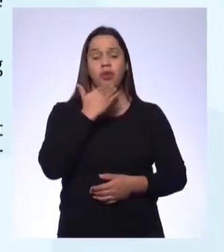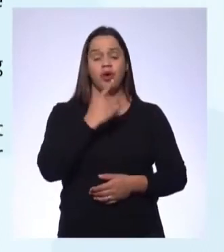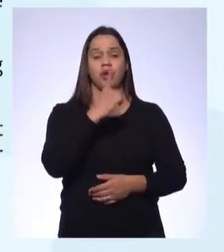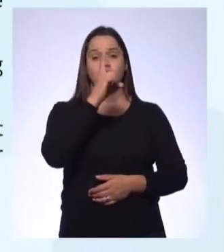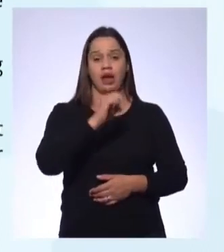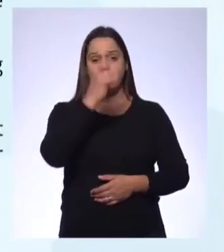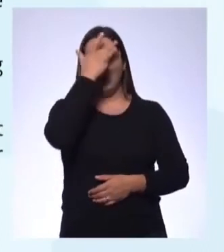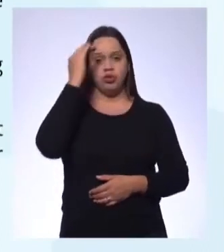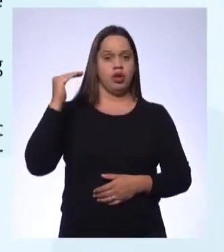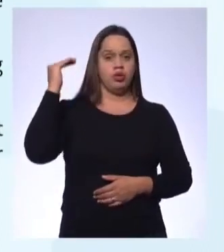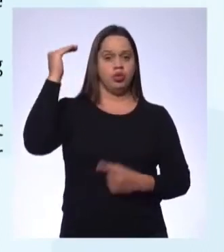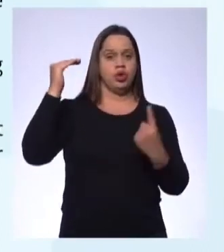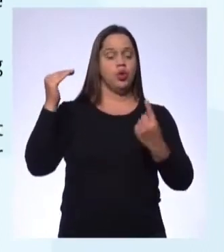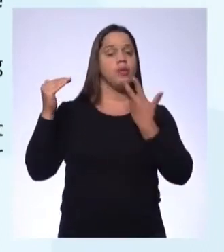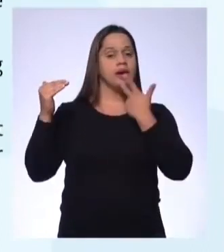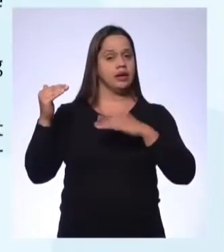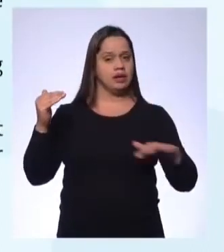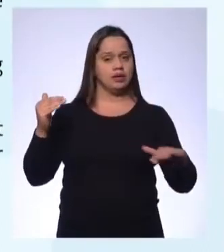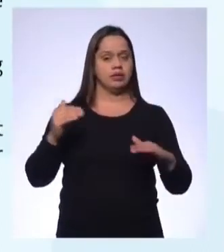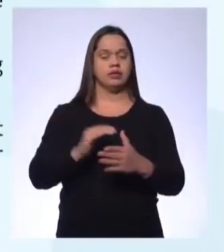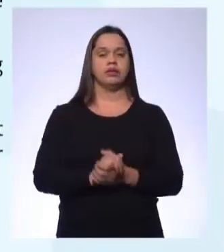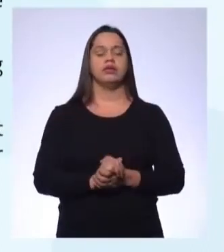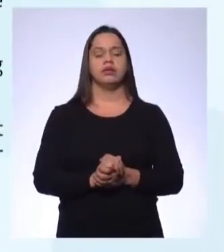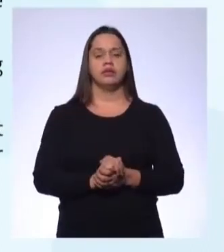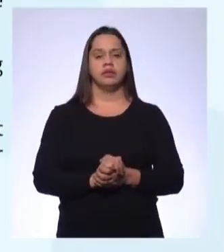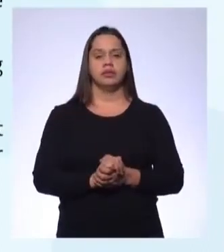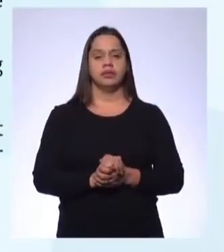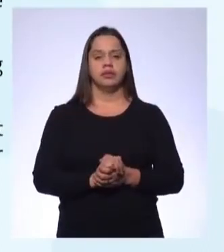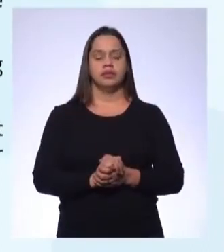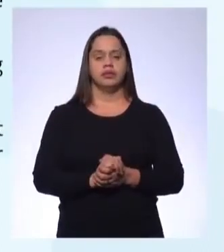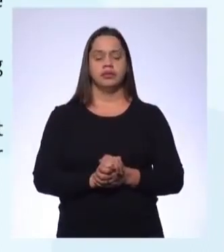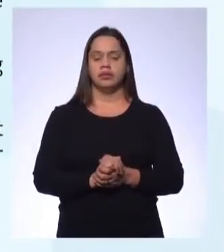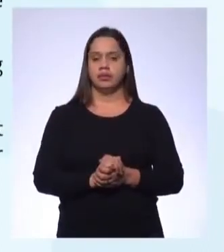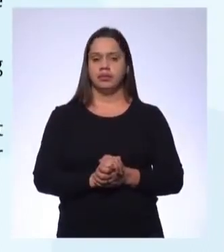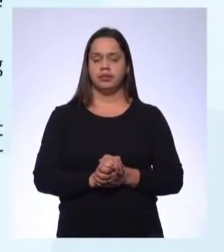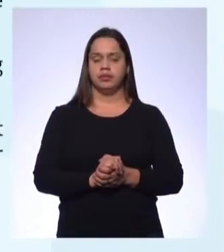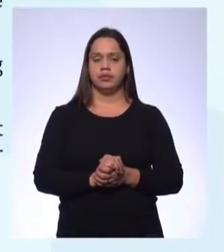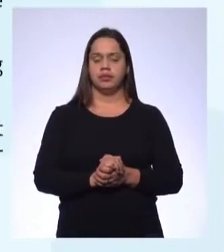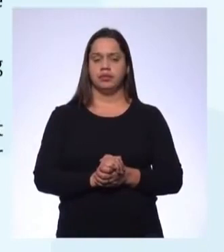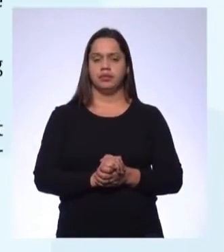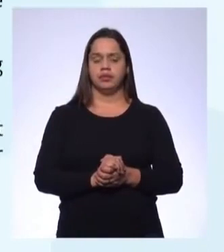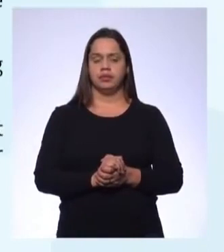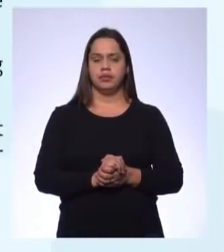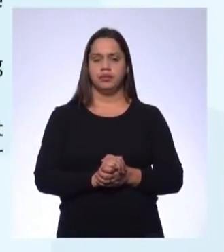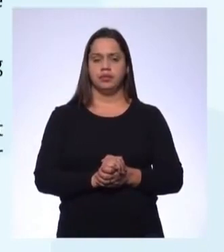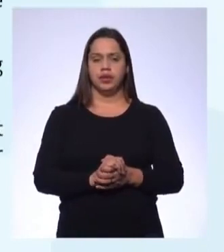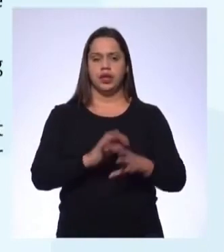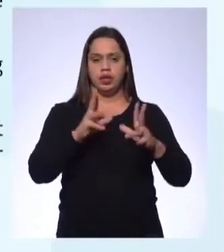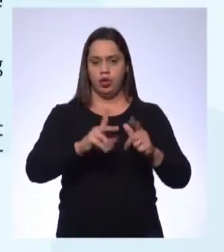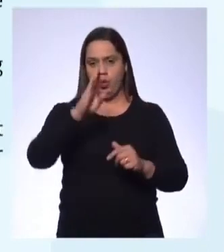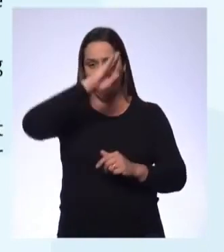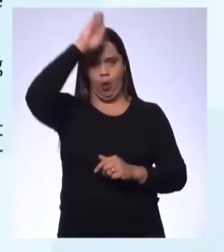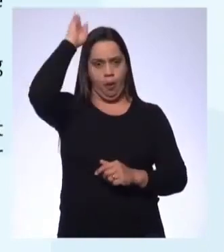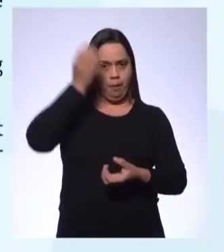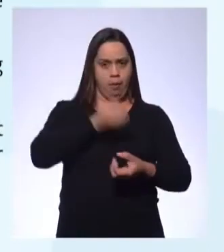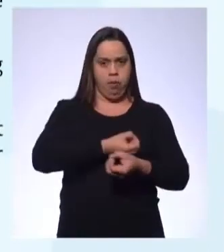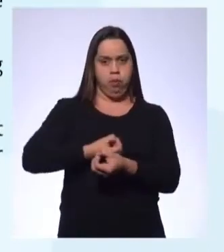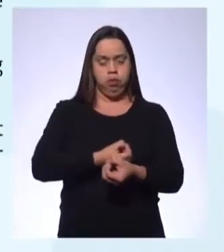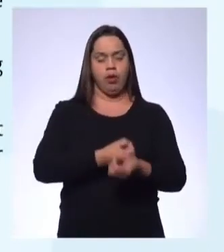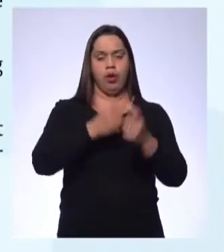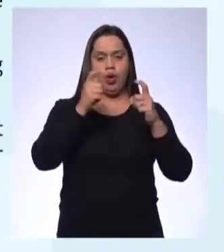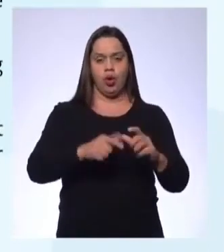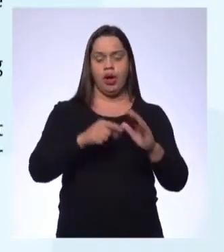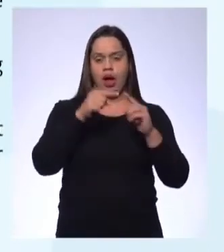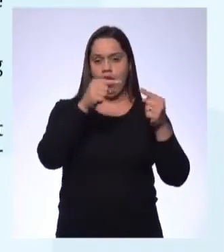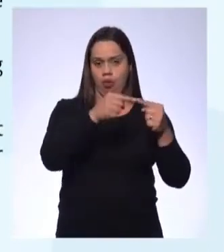e uma criança. According to the local fire service, de acordo com o serviço de bombeiros locais, a boulder slid